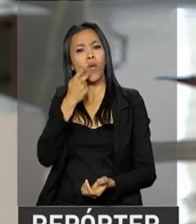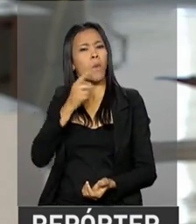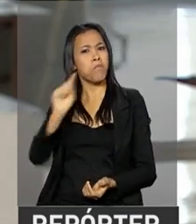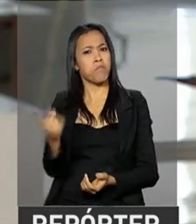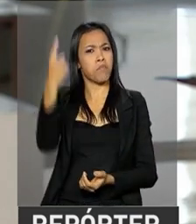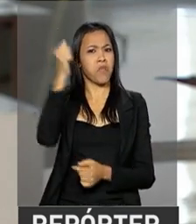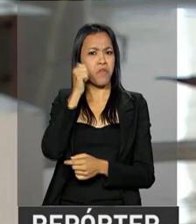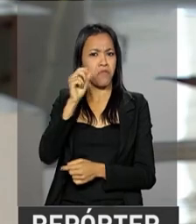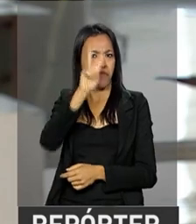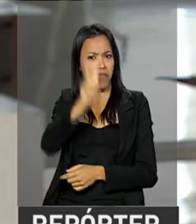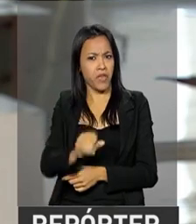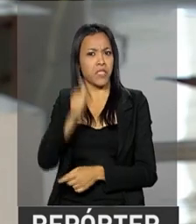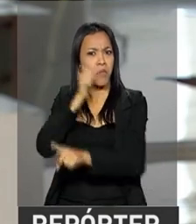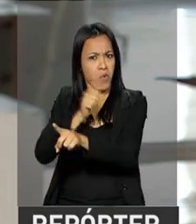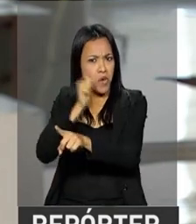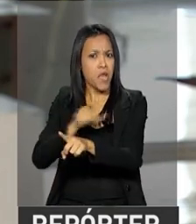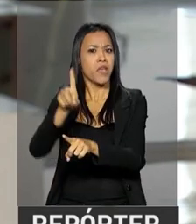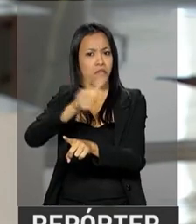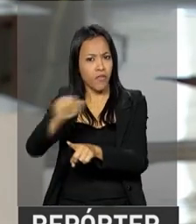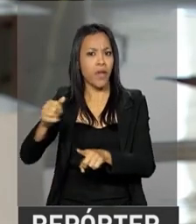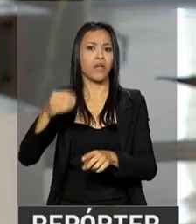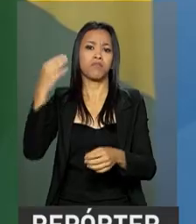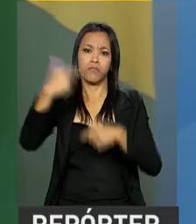vai comandar o Ministério Público Federal.